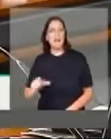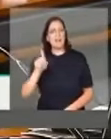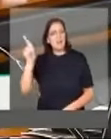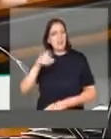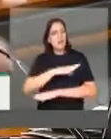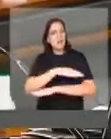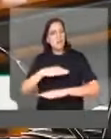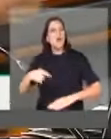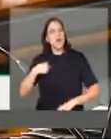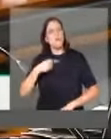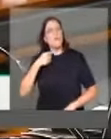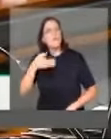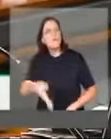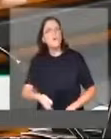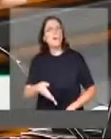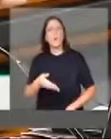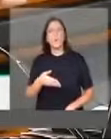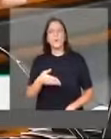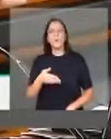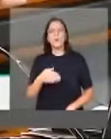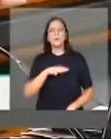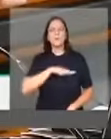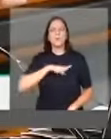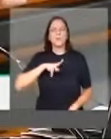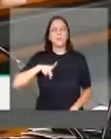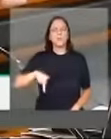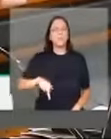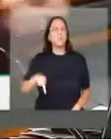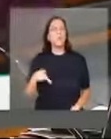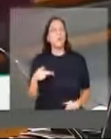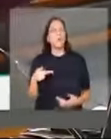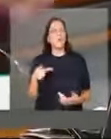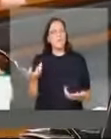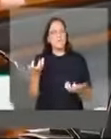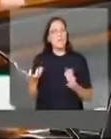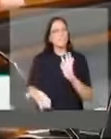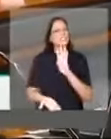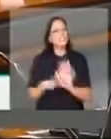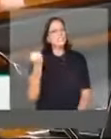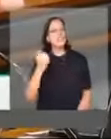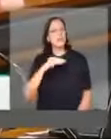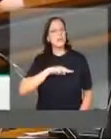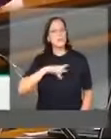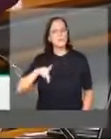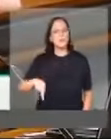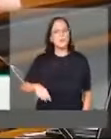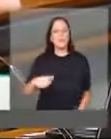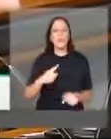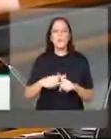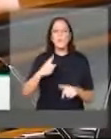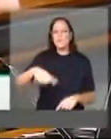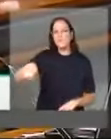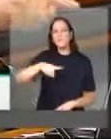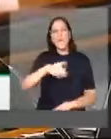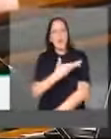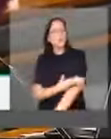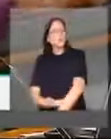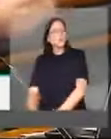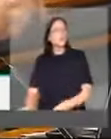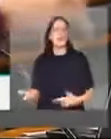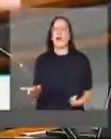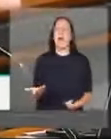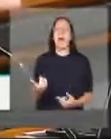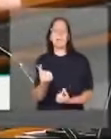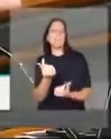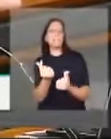lá em Brumadinho. Eu tive lá para tirar o Ministério Público das ações. Que vocês acostumaram a sobrepor